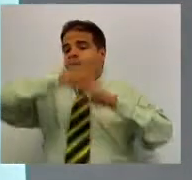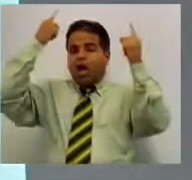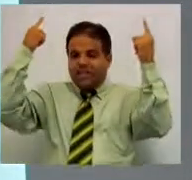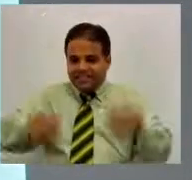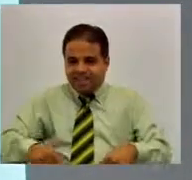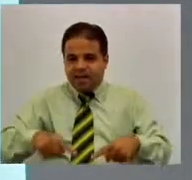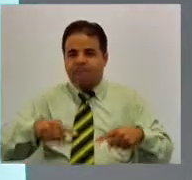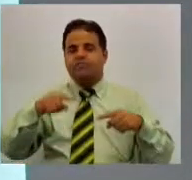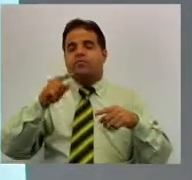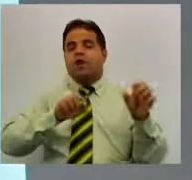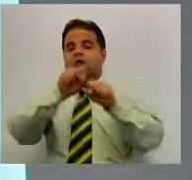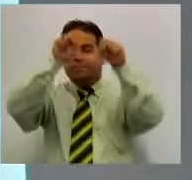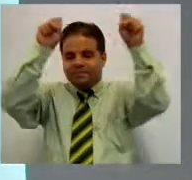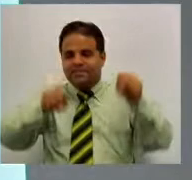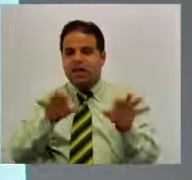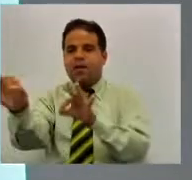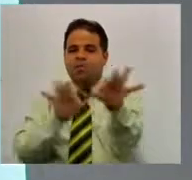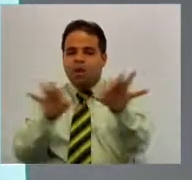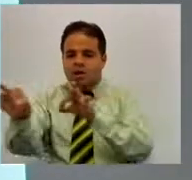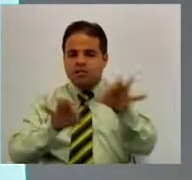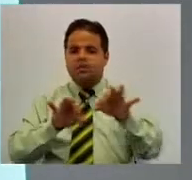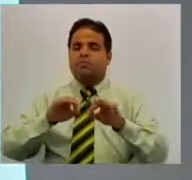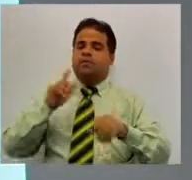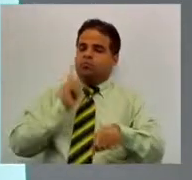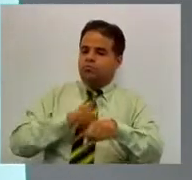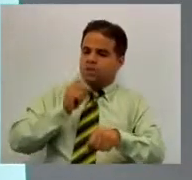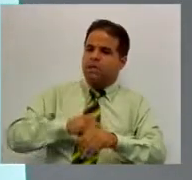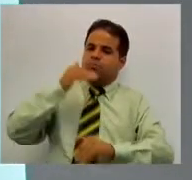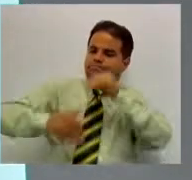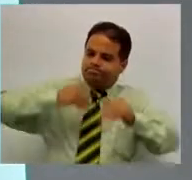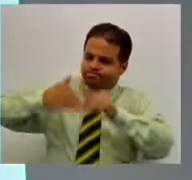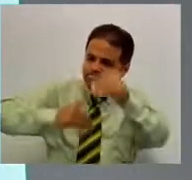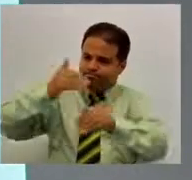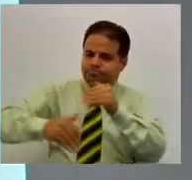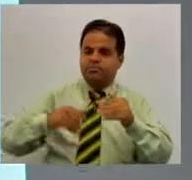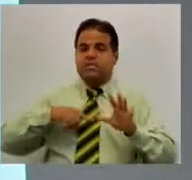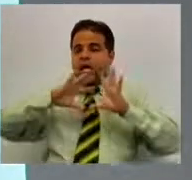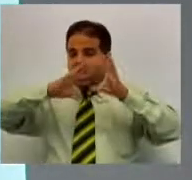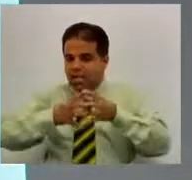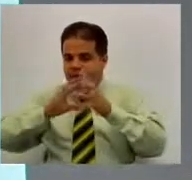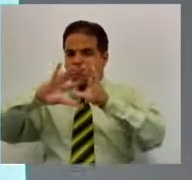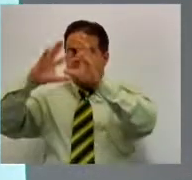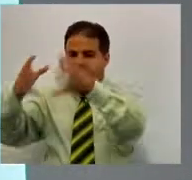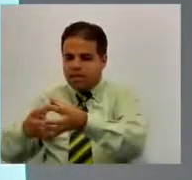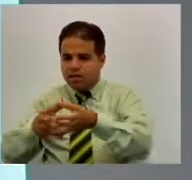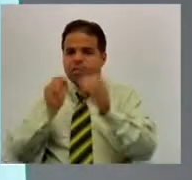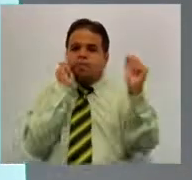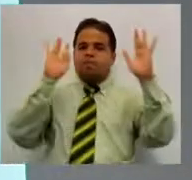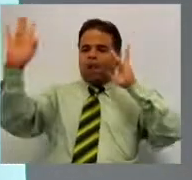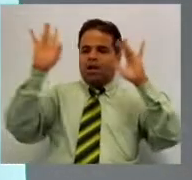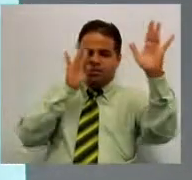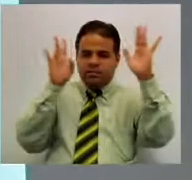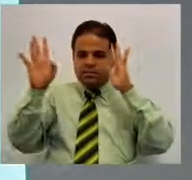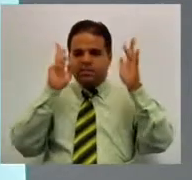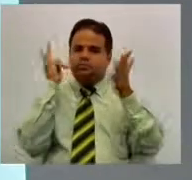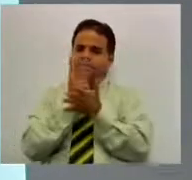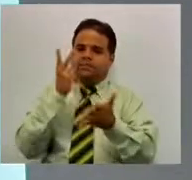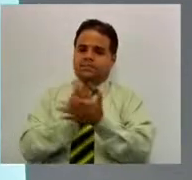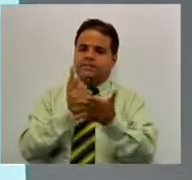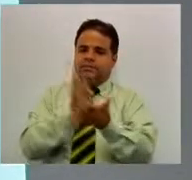gente ter um sistema de planejamento que funcione o tempo todo, onde tenha... equipes pensando nisso o tempo todo.